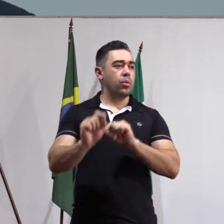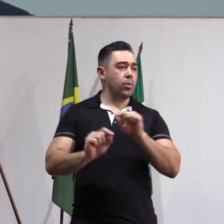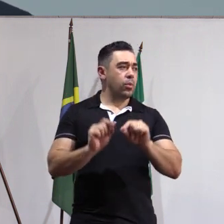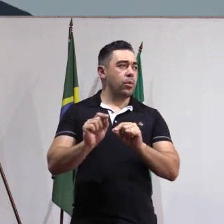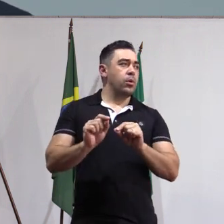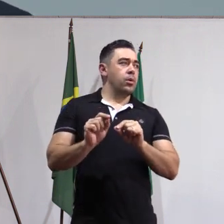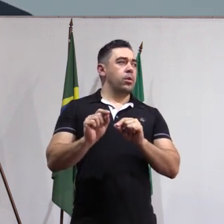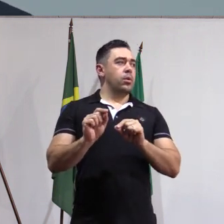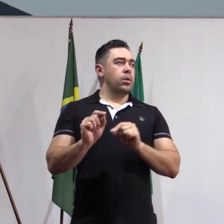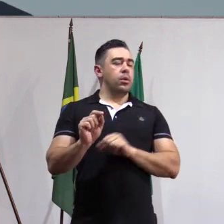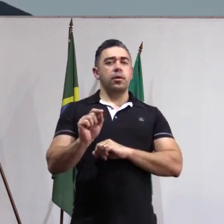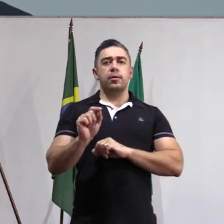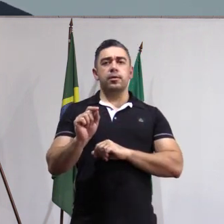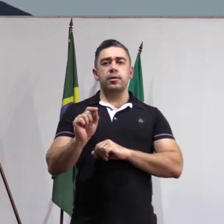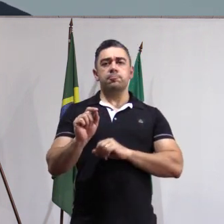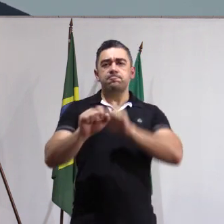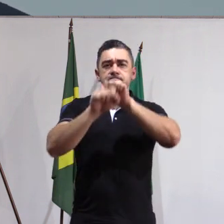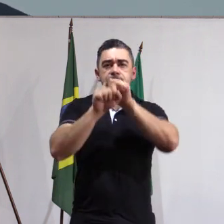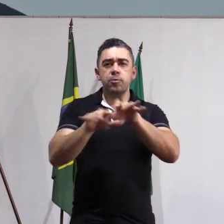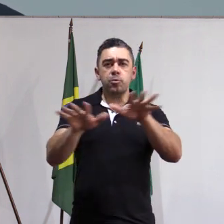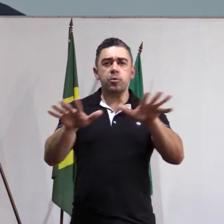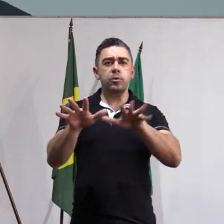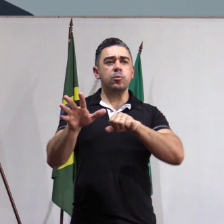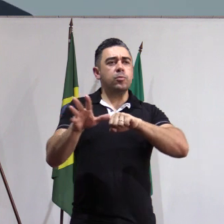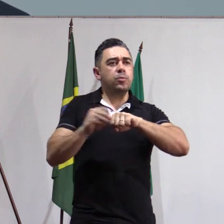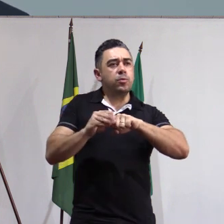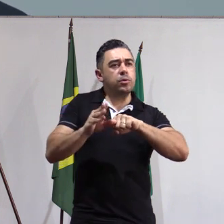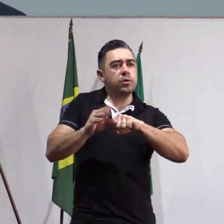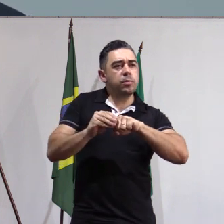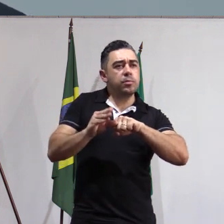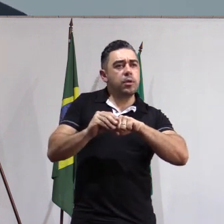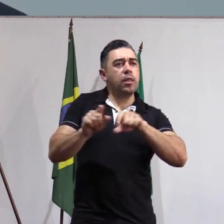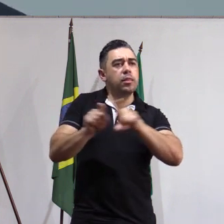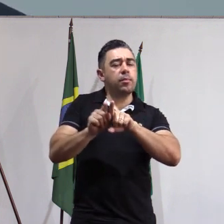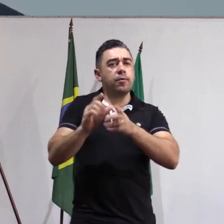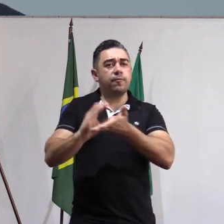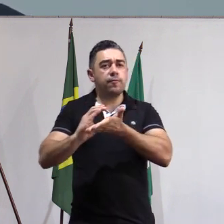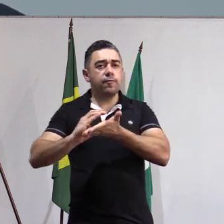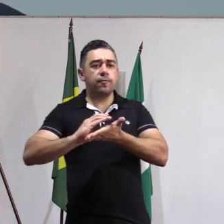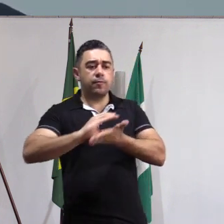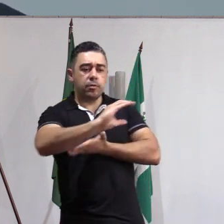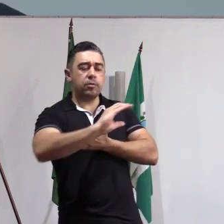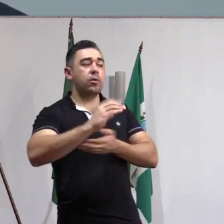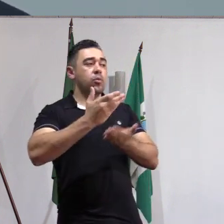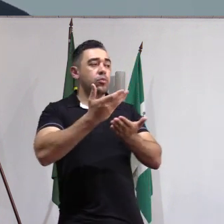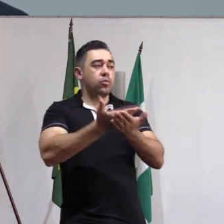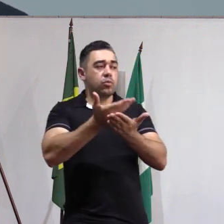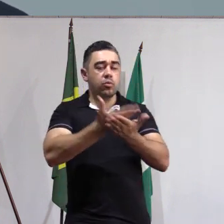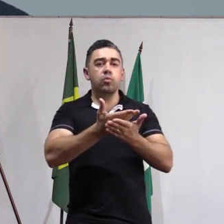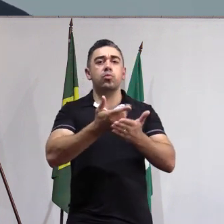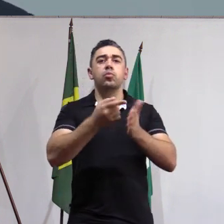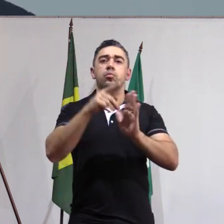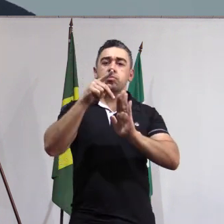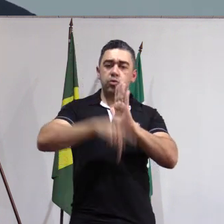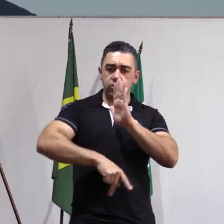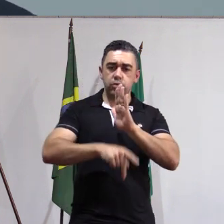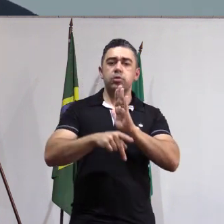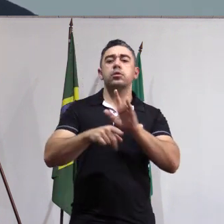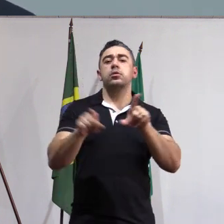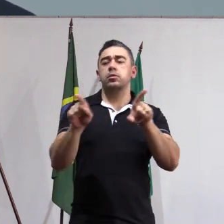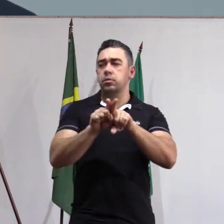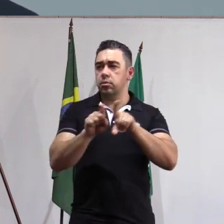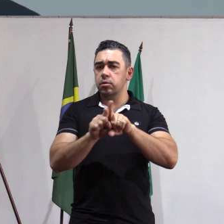da irradiação de saberes e conhecimento, quer financiar estudos e projetos e